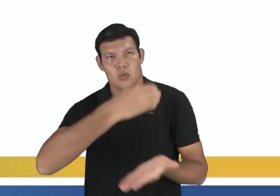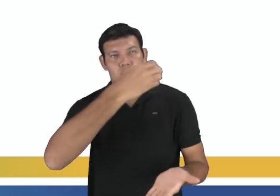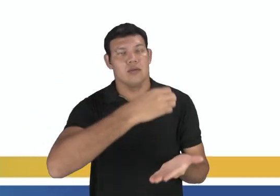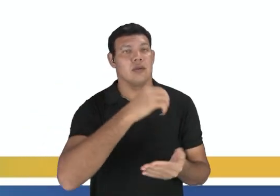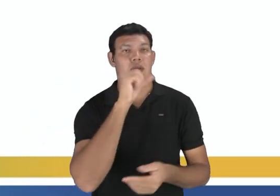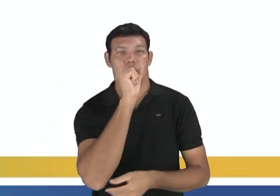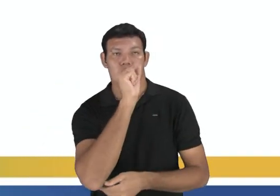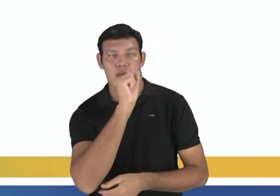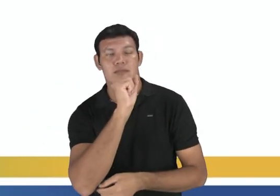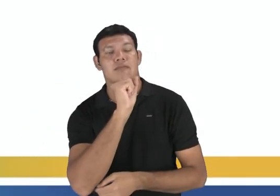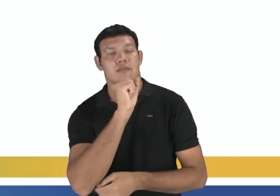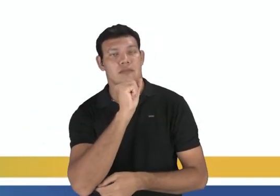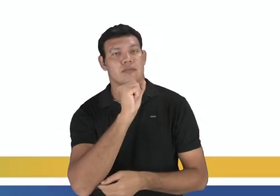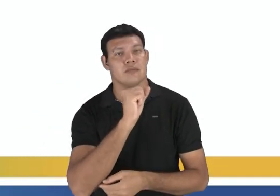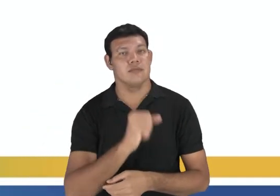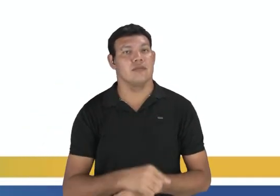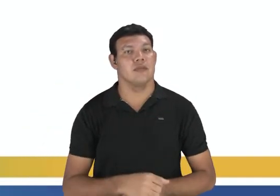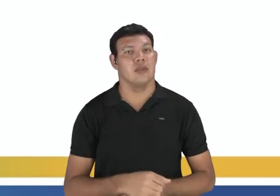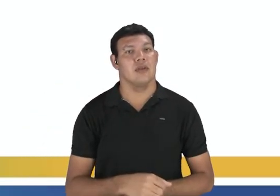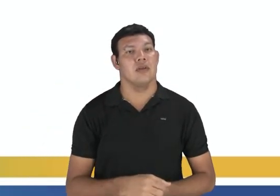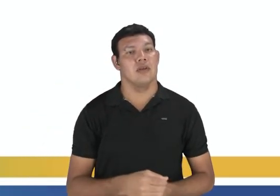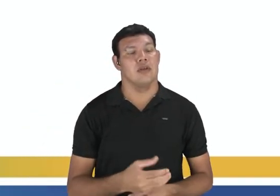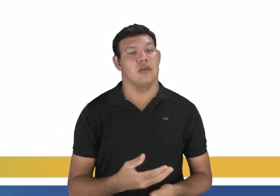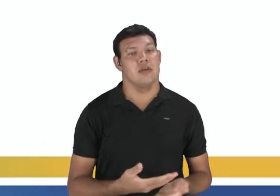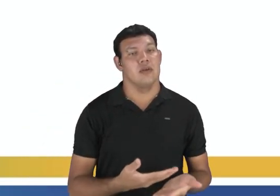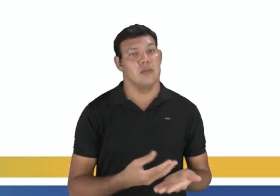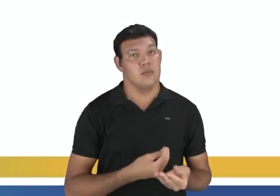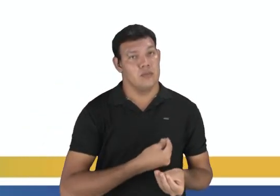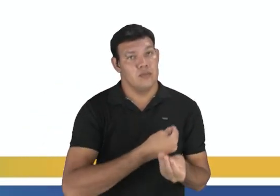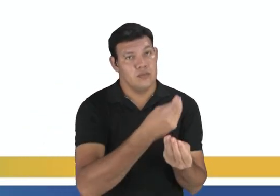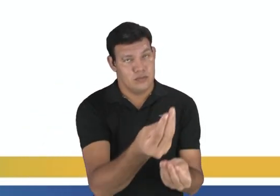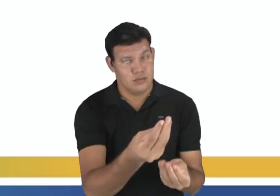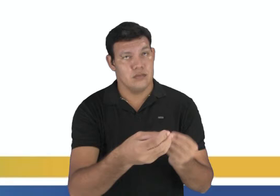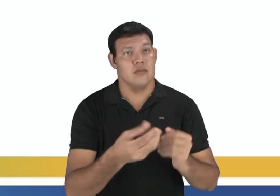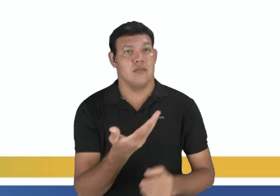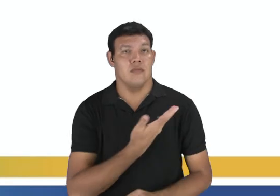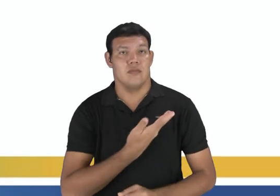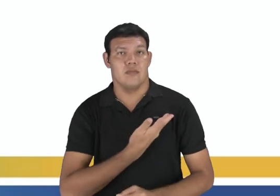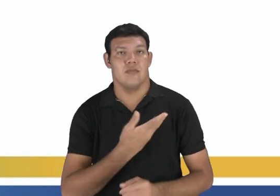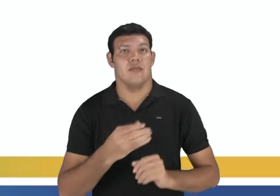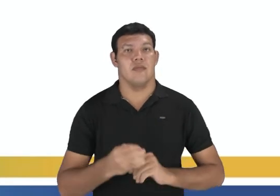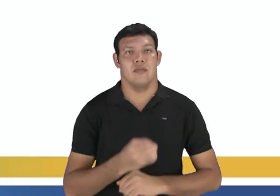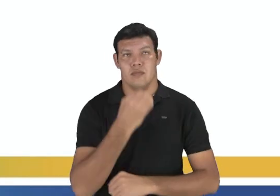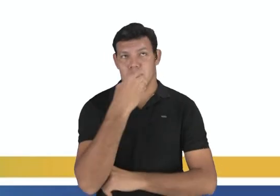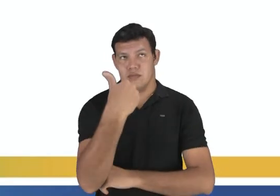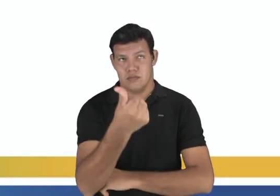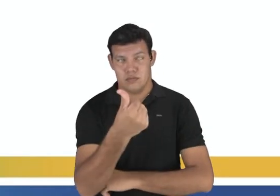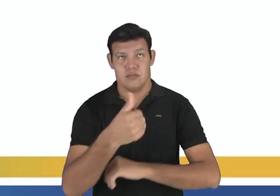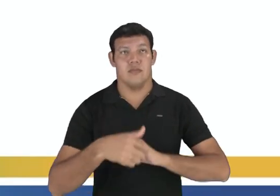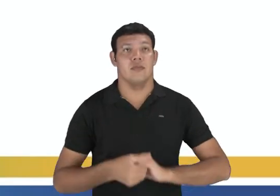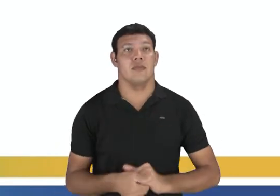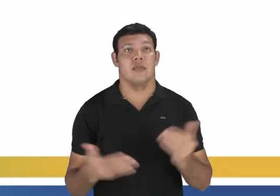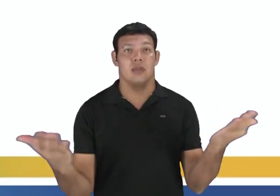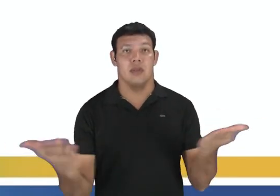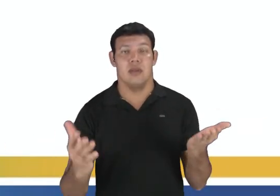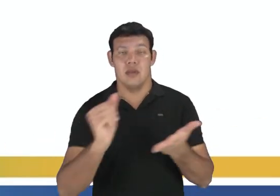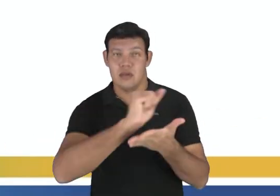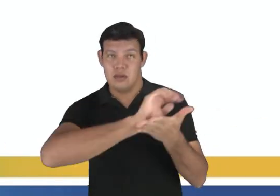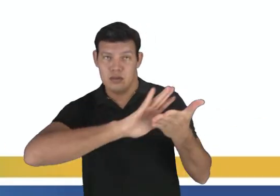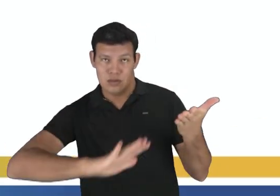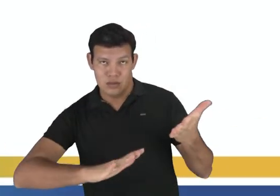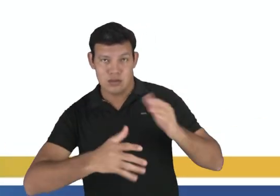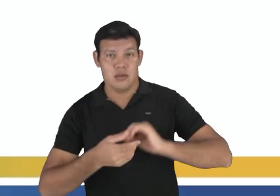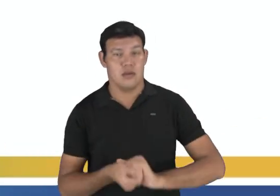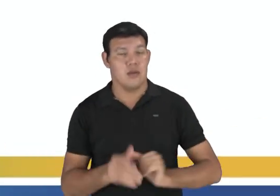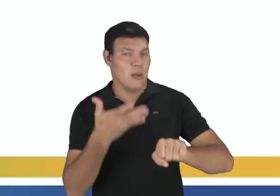de suco que ele vai poder oferecer aos seus amigos. Tudo bem? Vamos lá exercitando para